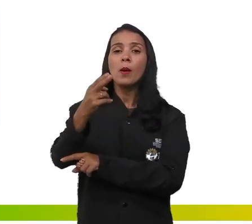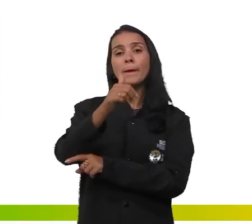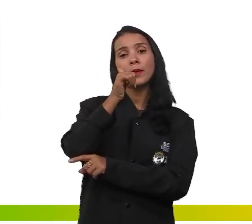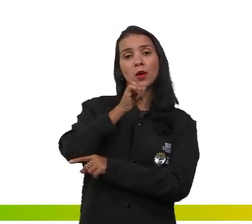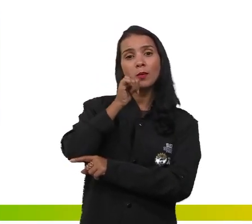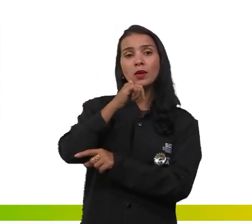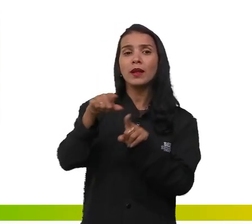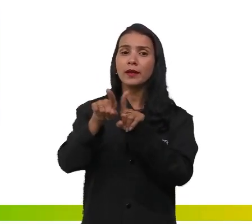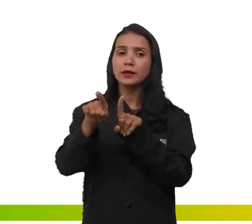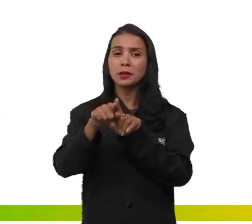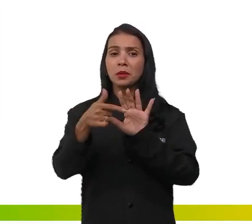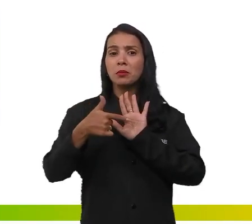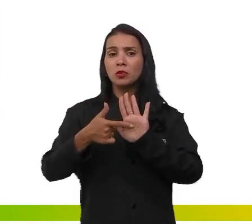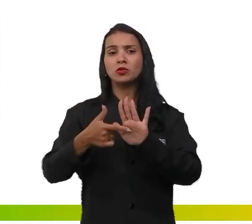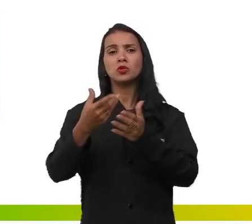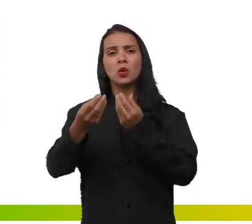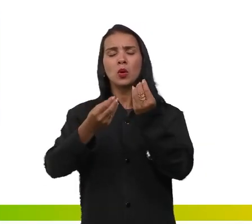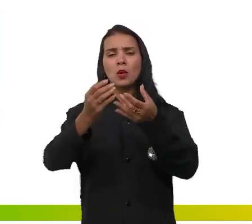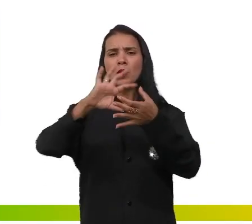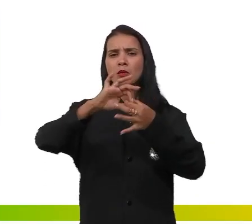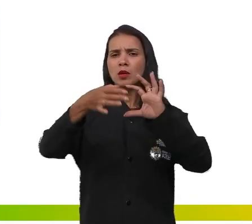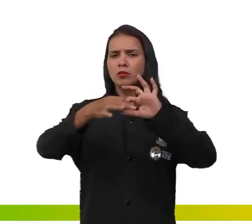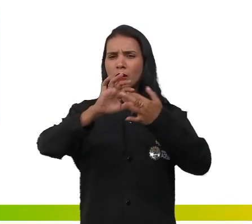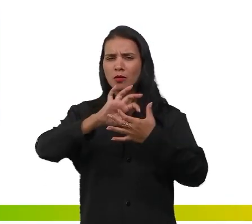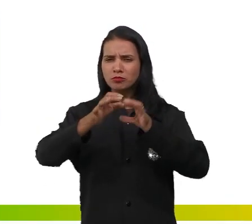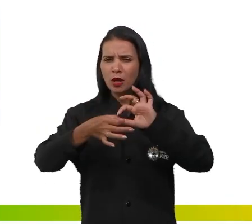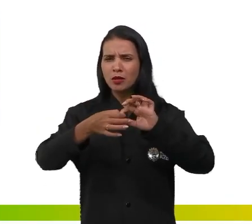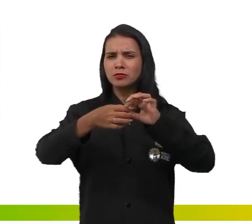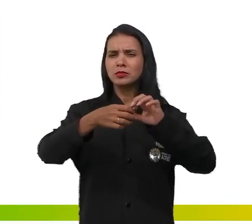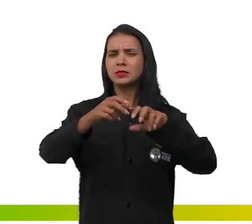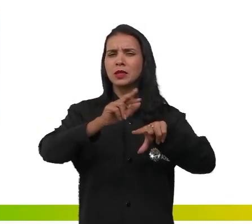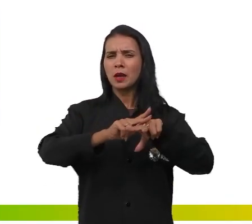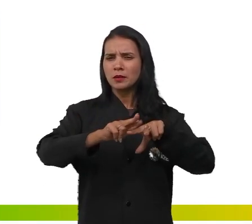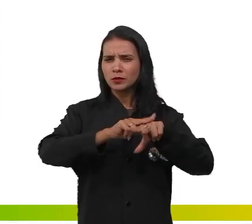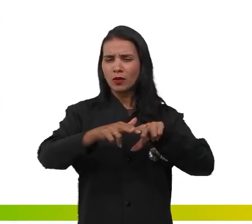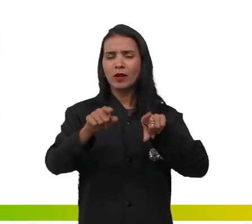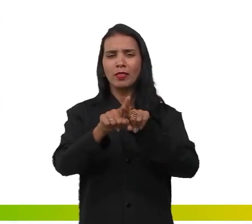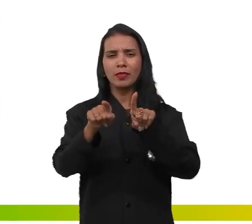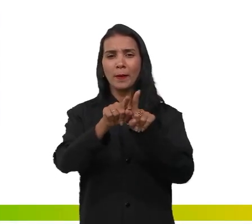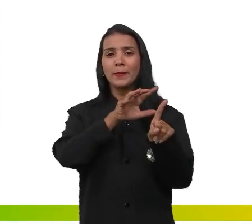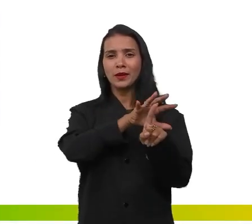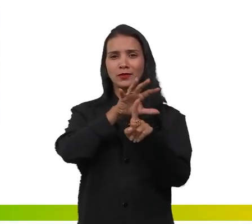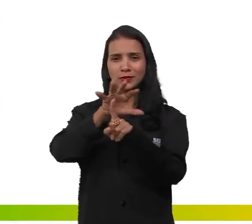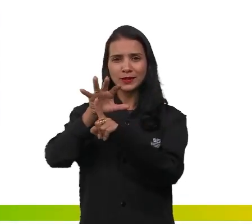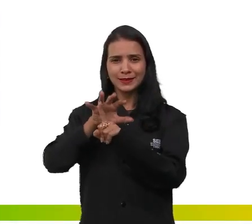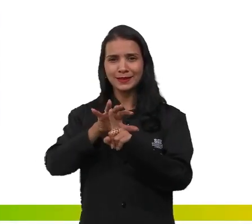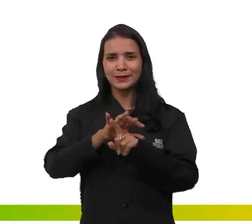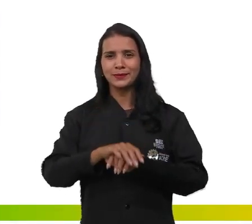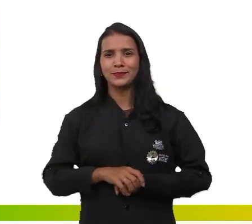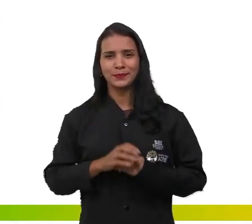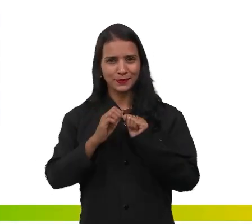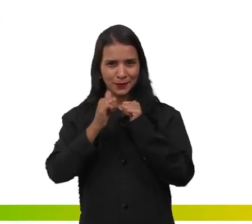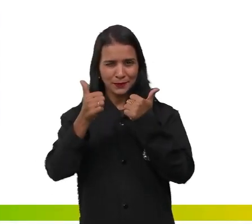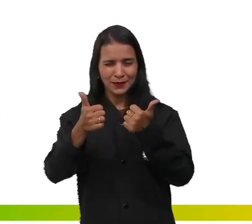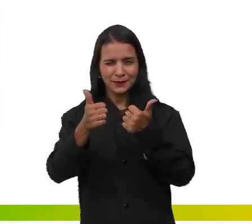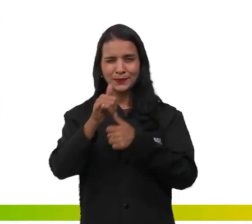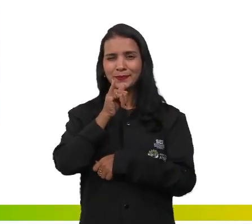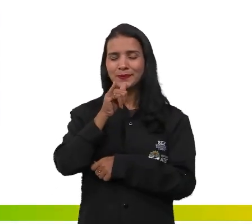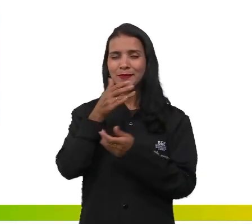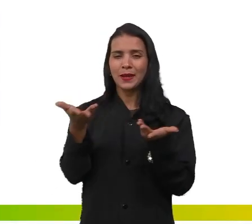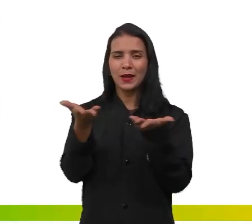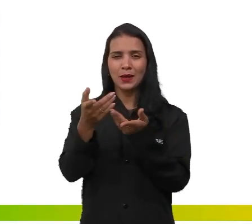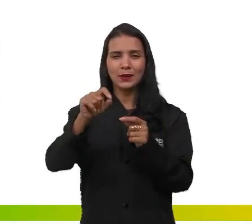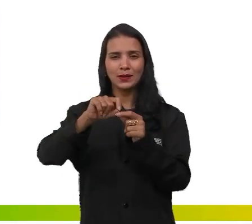cromossomos sexuais influenciam mais do que só a determinação do sexo. Tá ok? Então, esse aí é o nosso exemplo. Aí a gente parte para